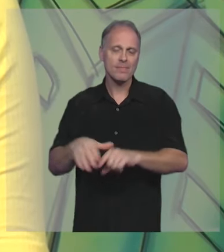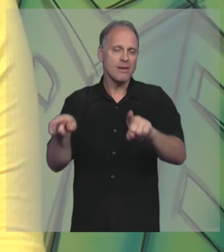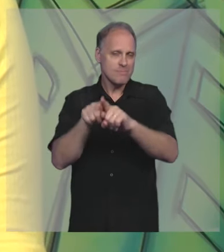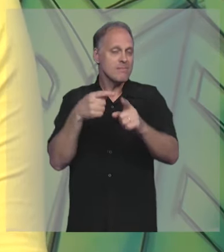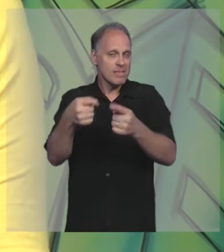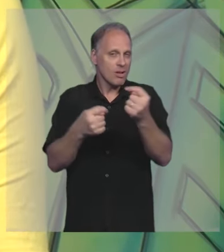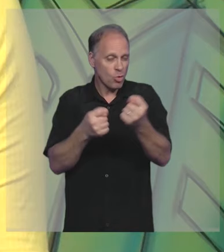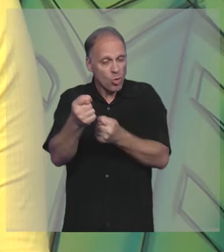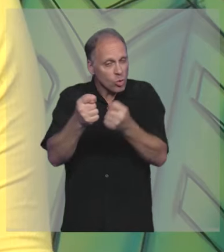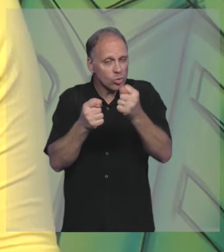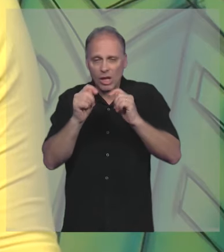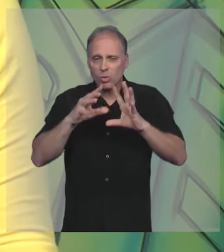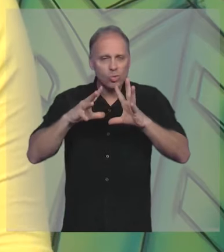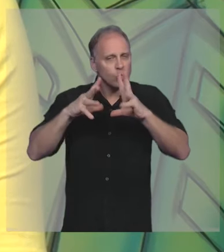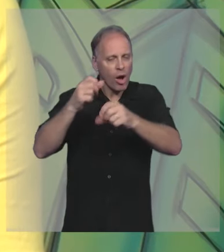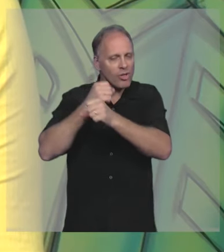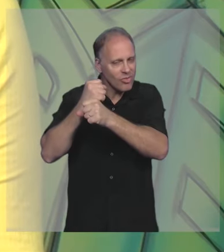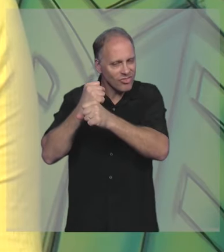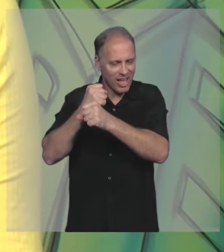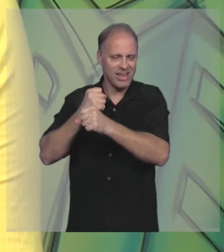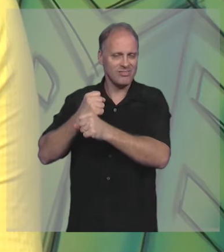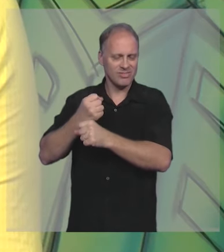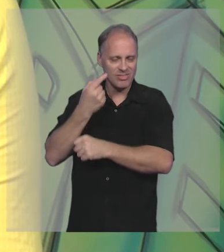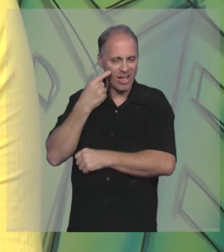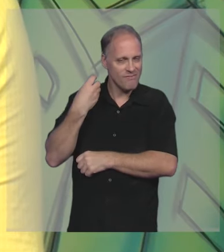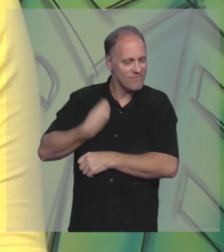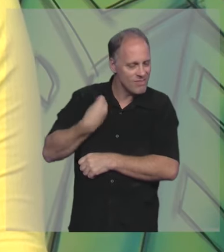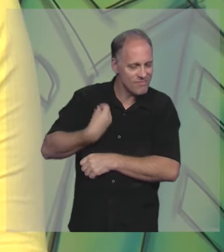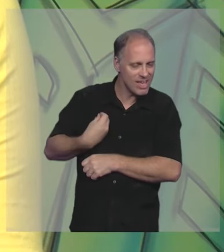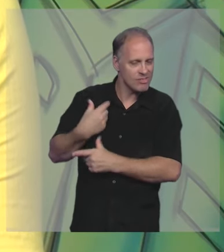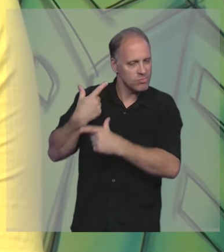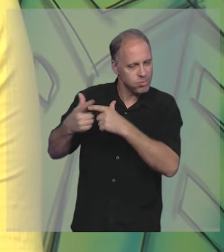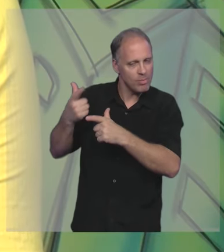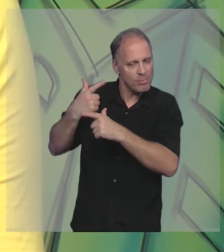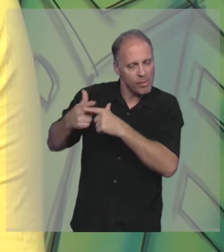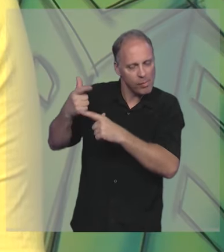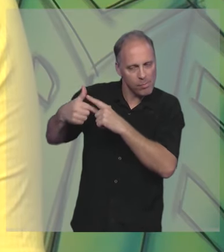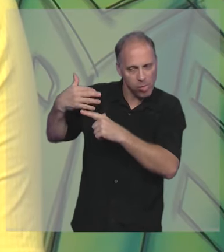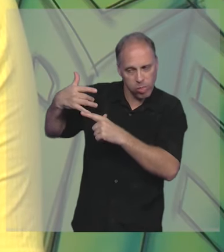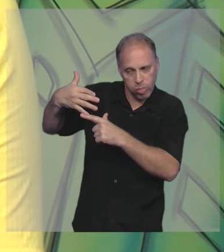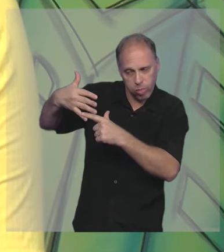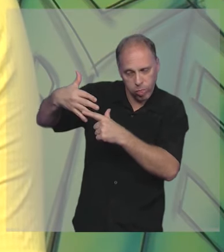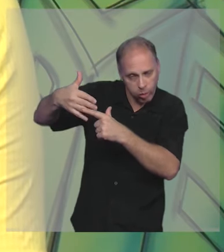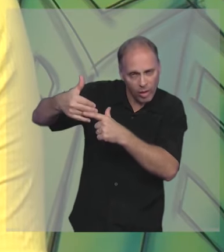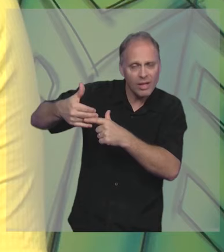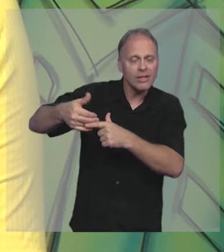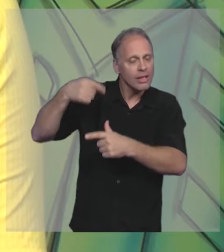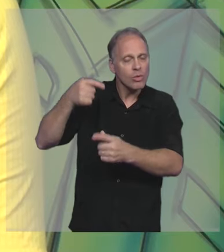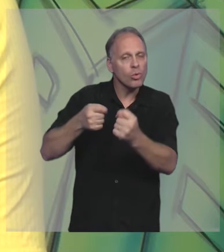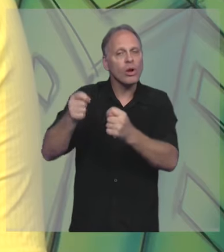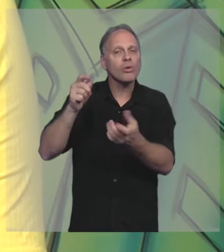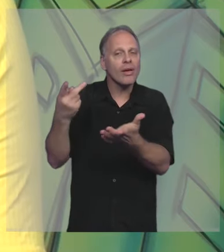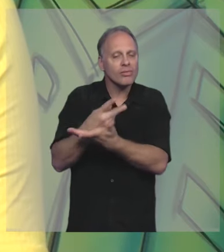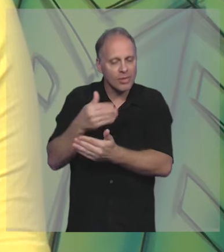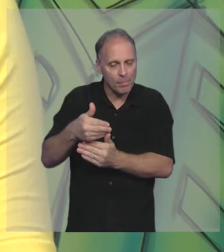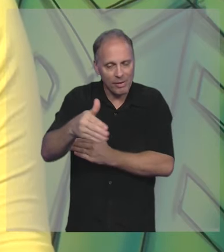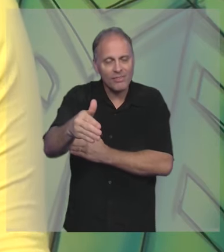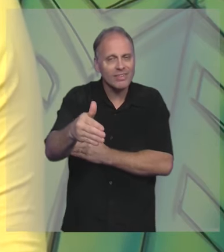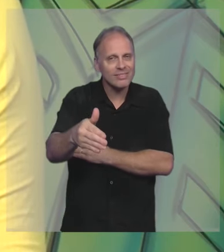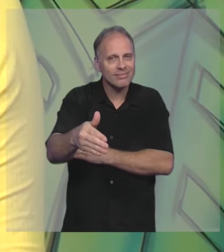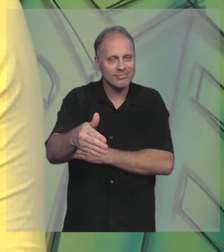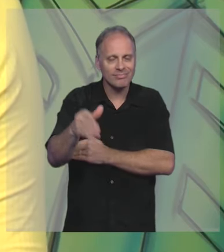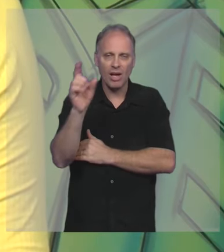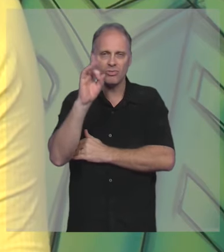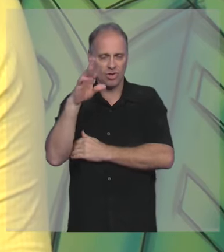que controlar, né, todos esses anos que nós estamos vindo de uma crise, nós vamos ter que controlar o que ia acontecer este ano.